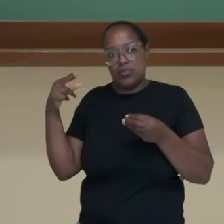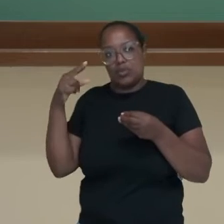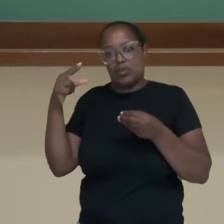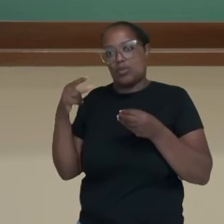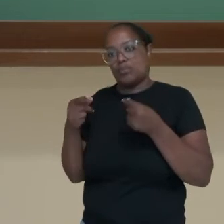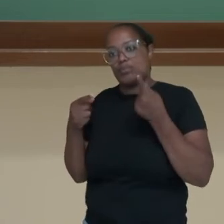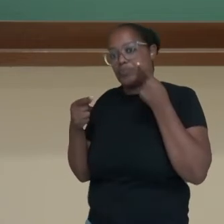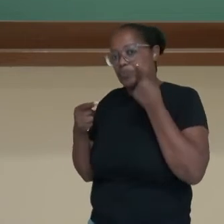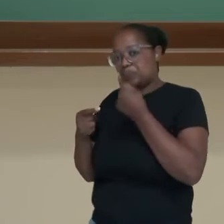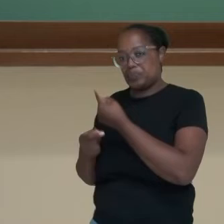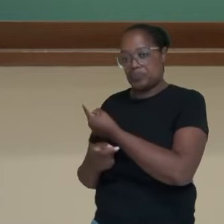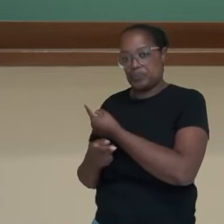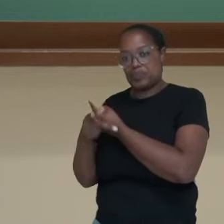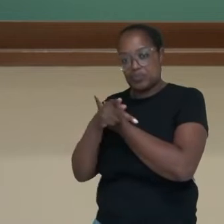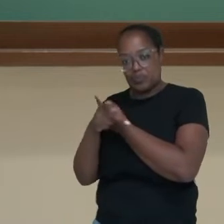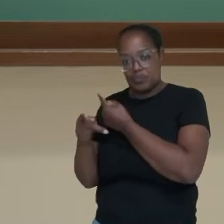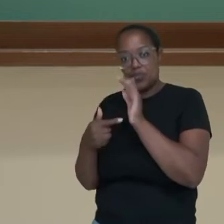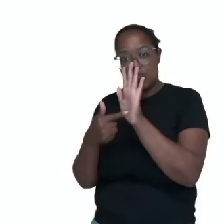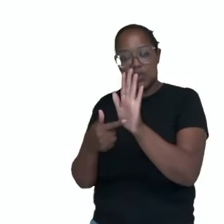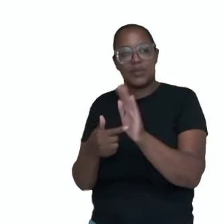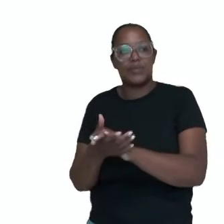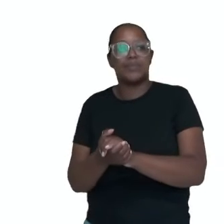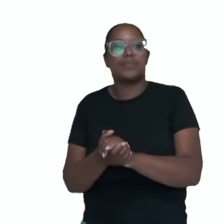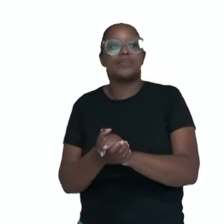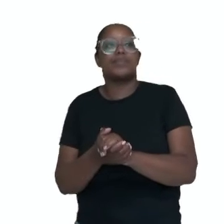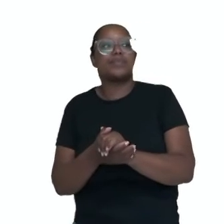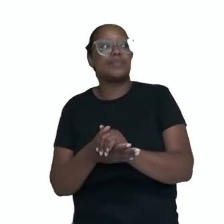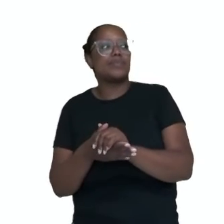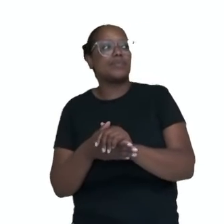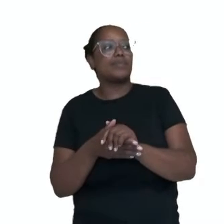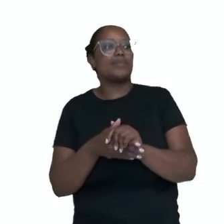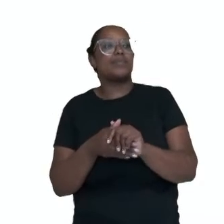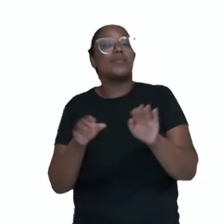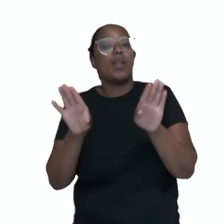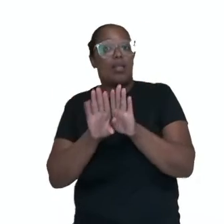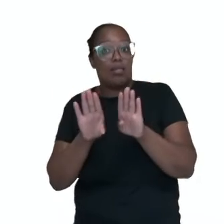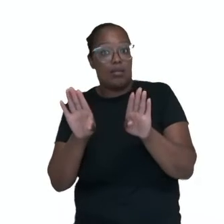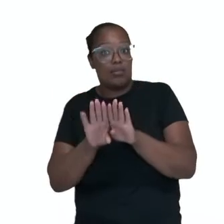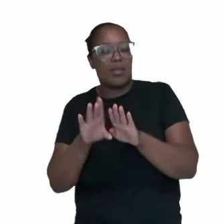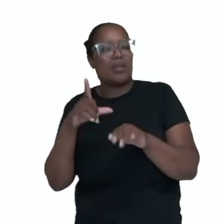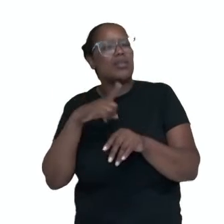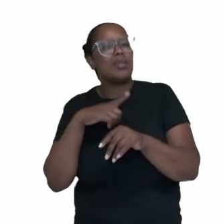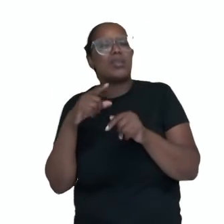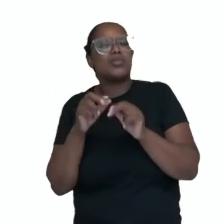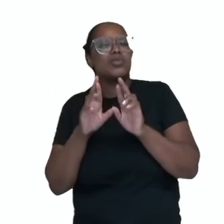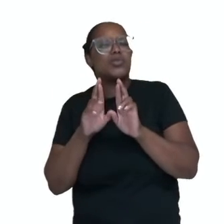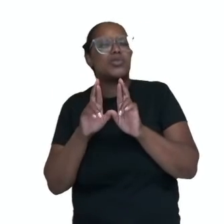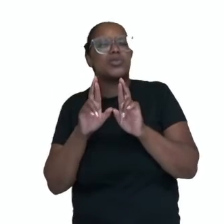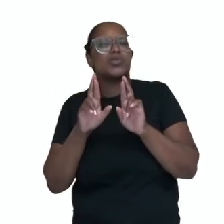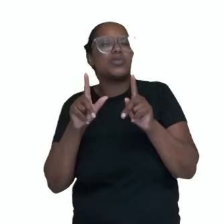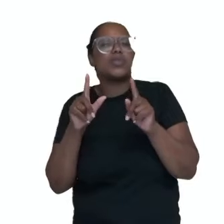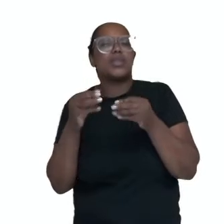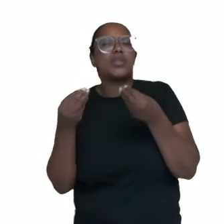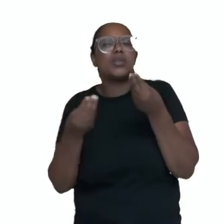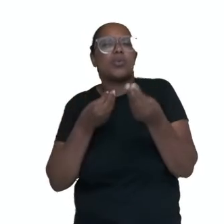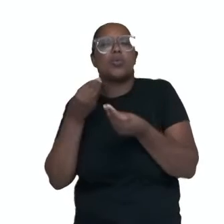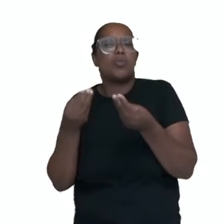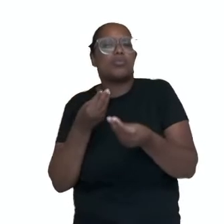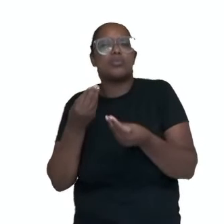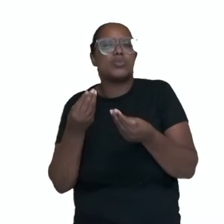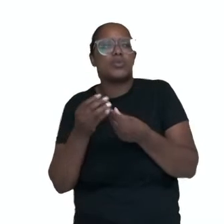a raquete de forma clássica. E existem várias maneiras, aí o jogador,